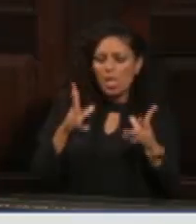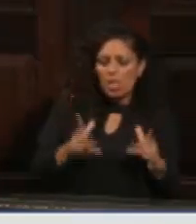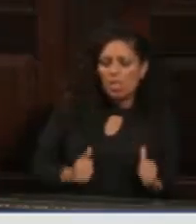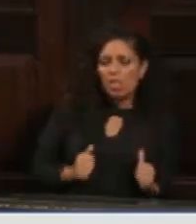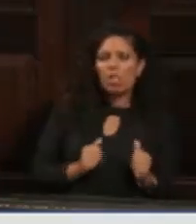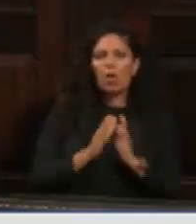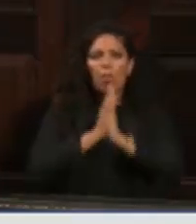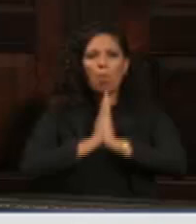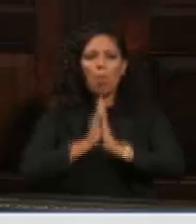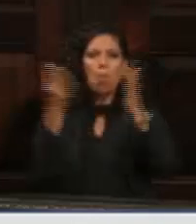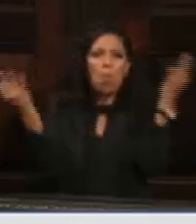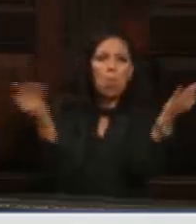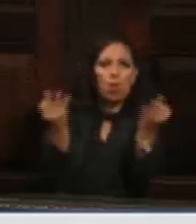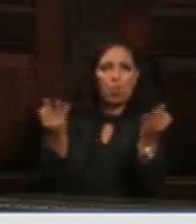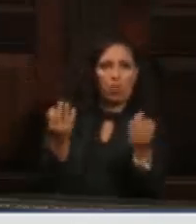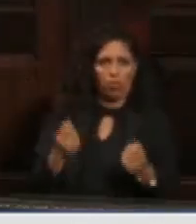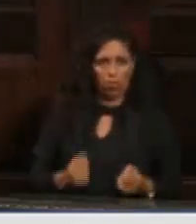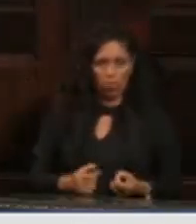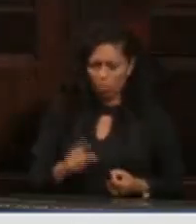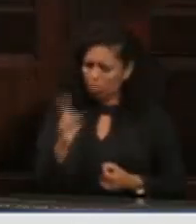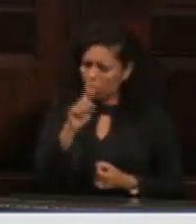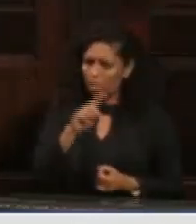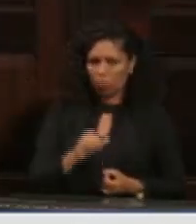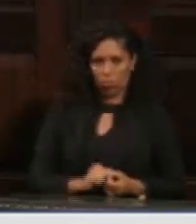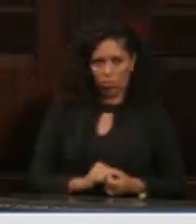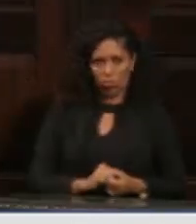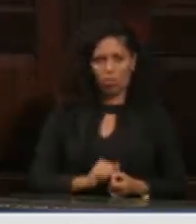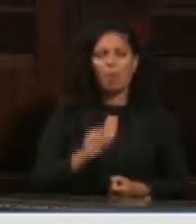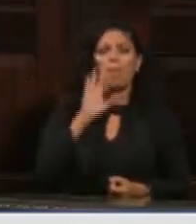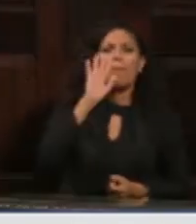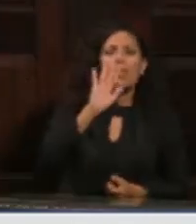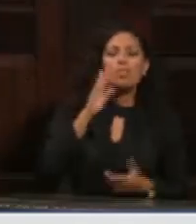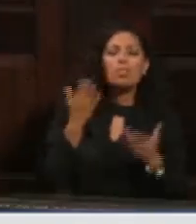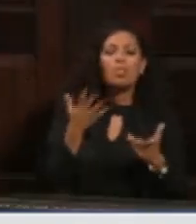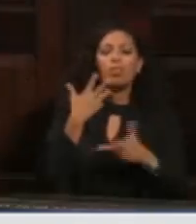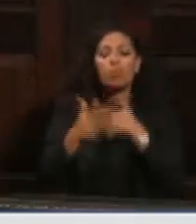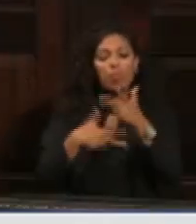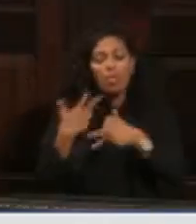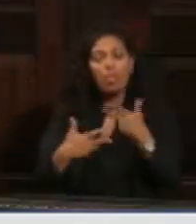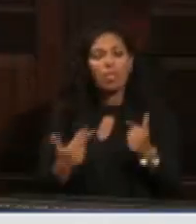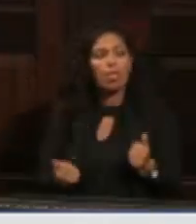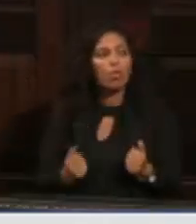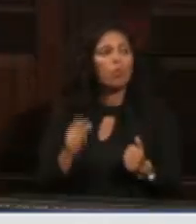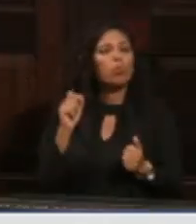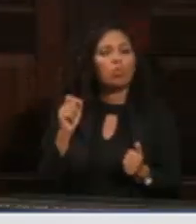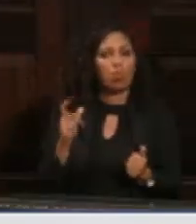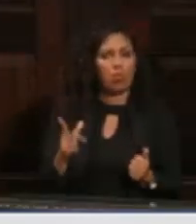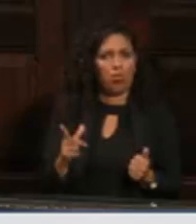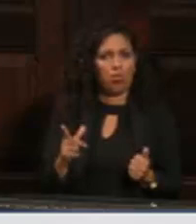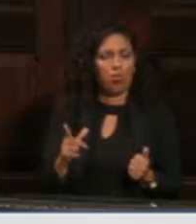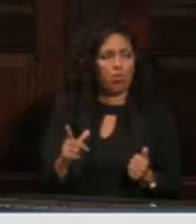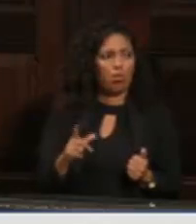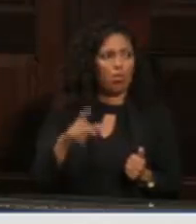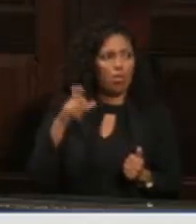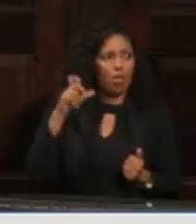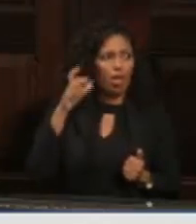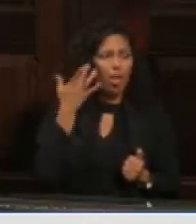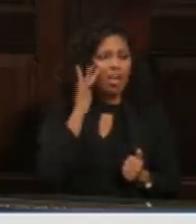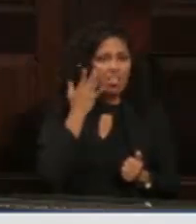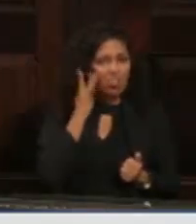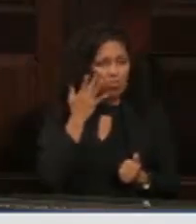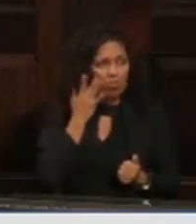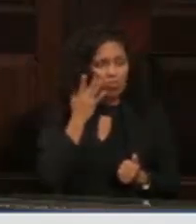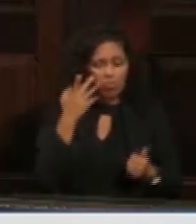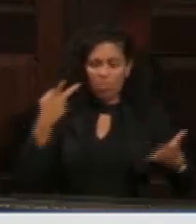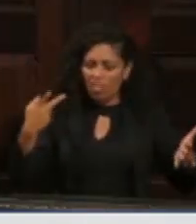na formação dos profissionais de educação, assim como há limites na formação de médicos, assim como há limites na formação de engenheiros, enfim, eu acho grave, eu acho